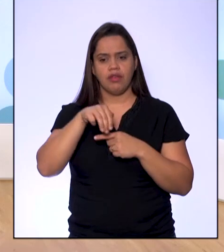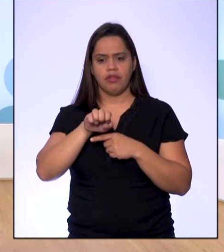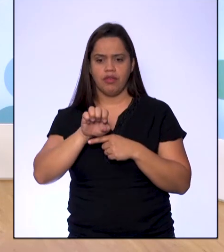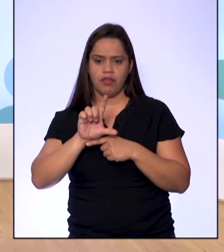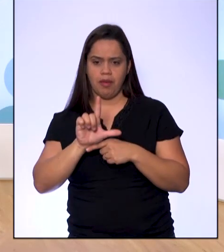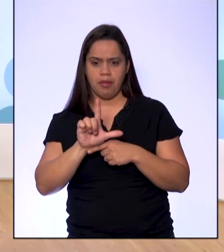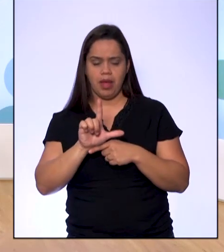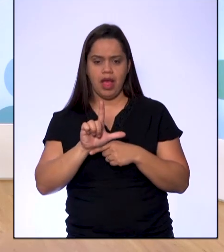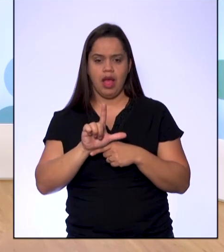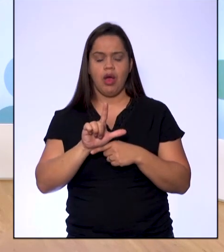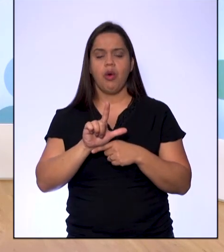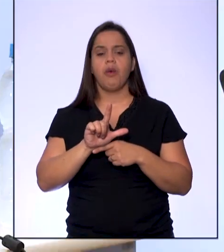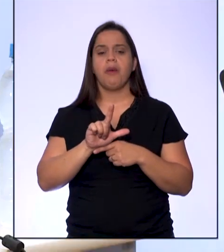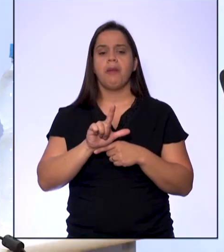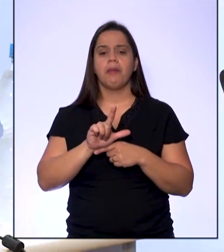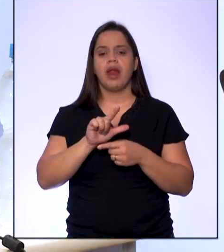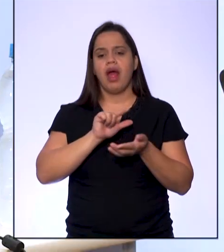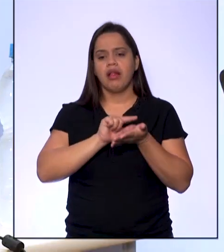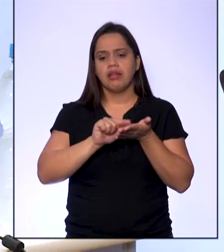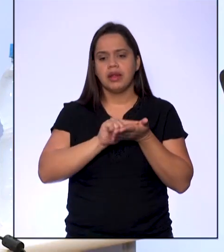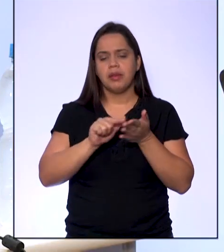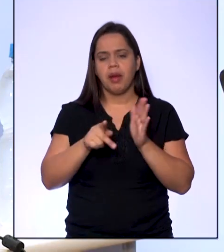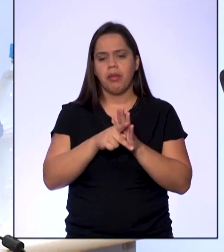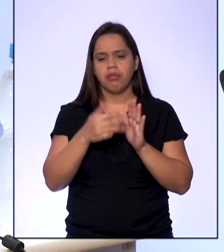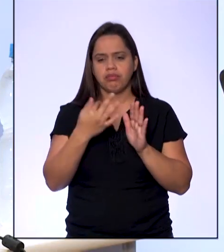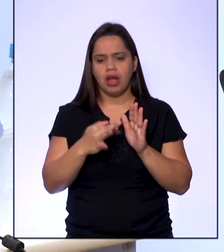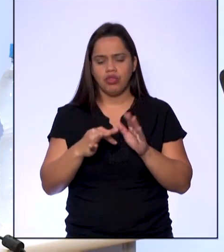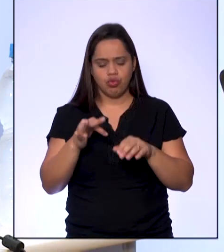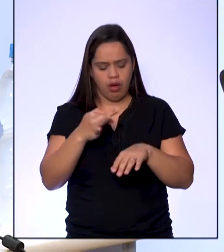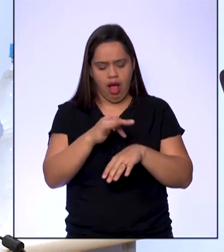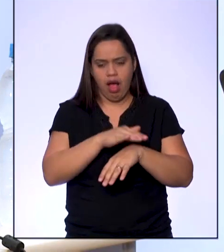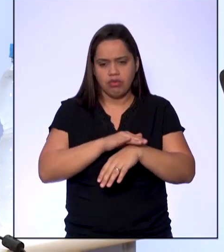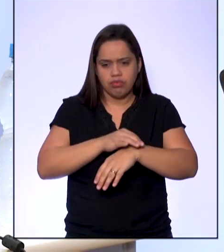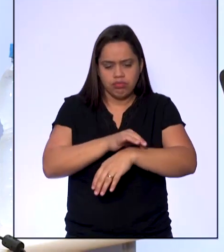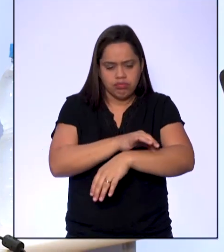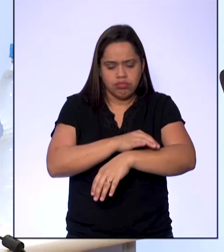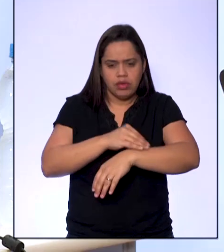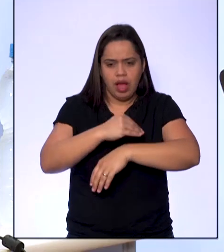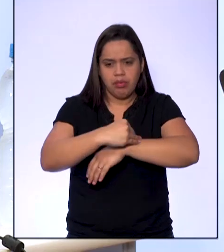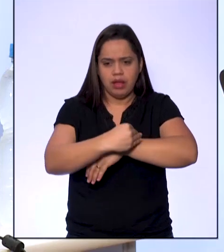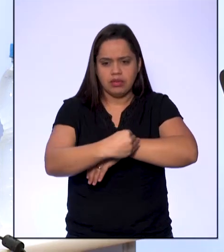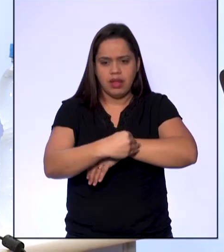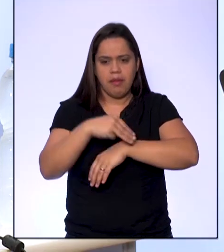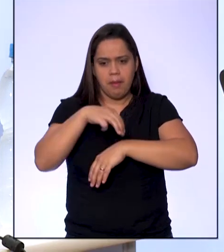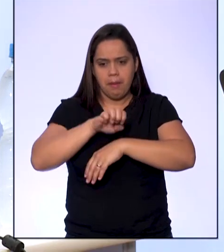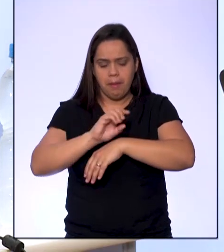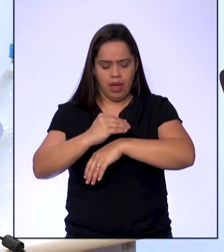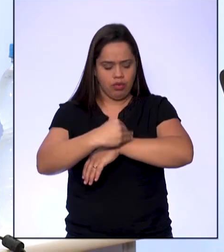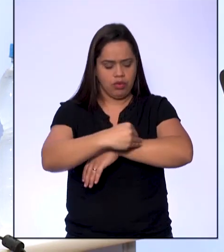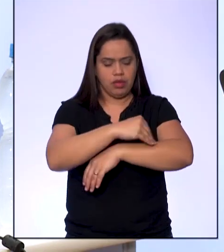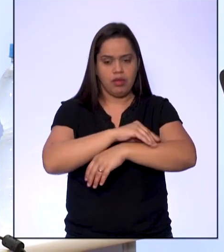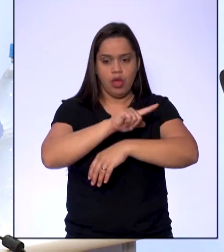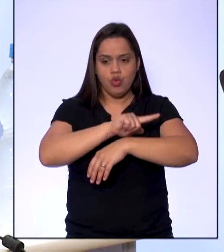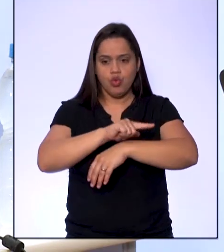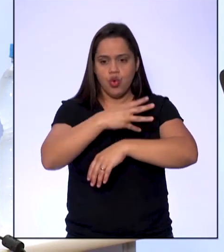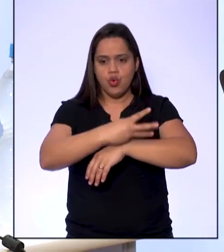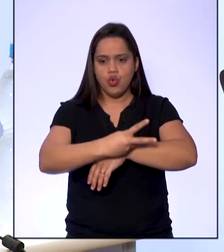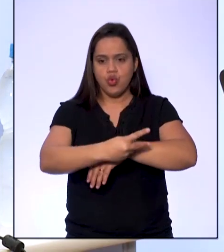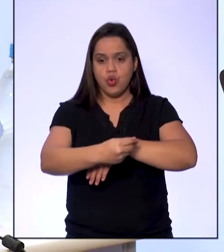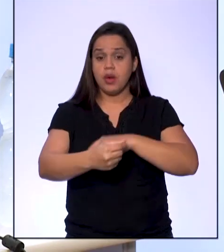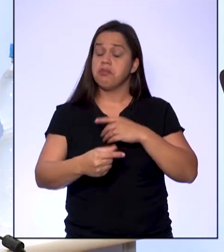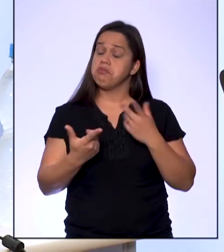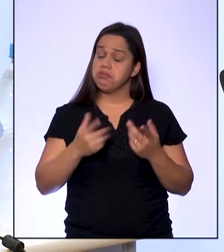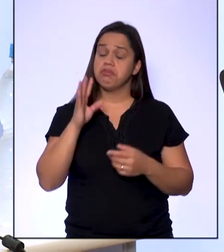mais antigamente, né? Porque as avós utilizavam muita coisa, né? Para Verdade, curar. né? Muito interessante essa informação, porque os